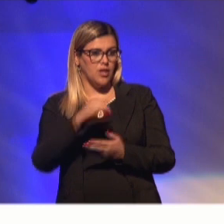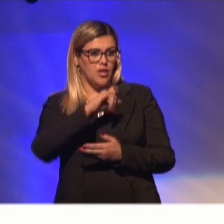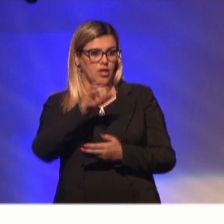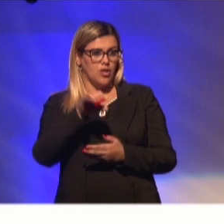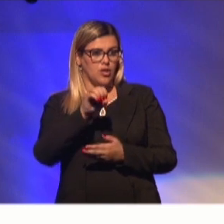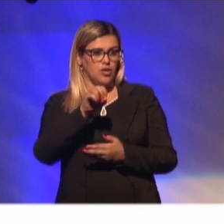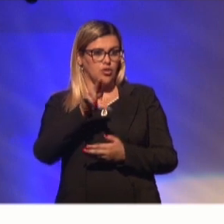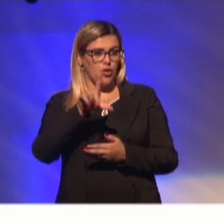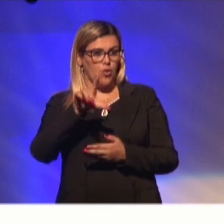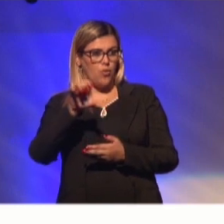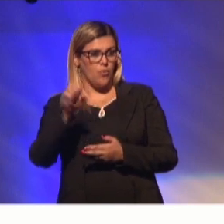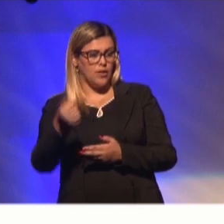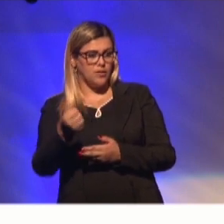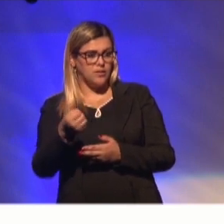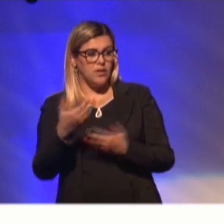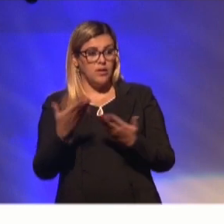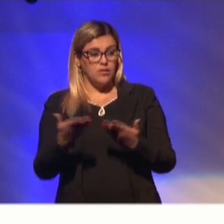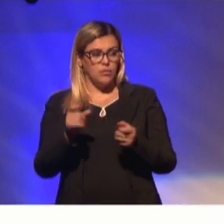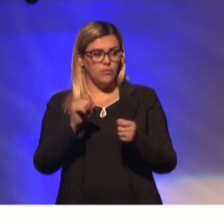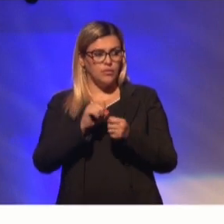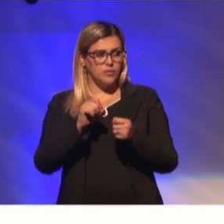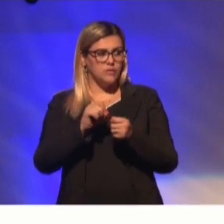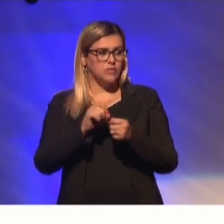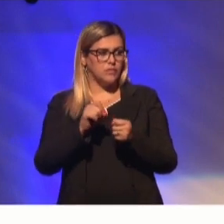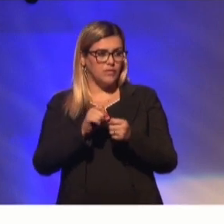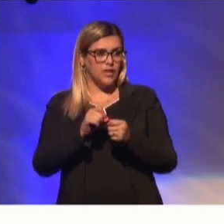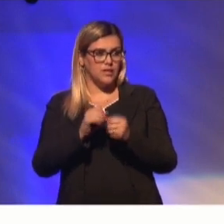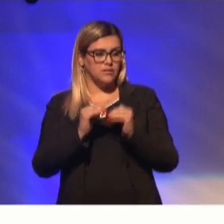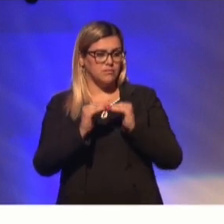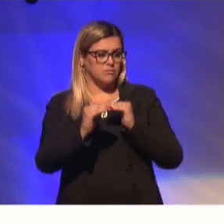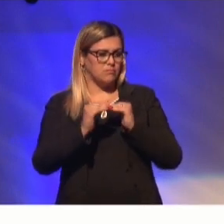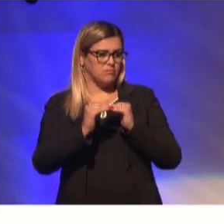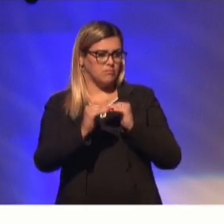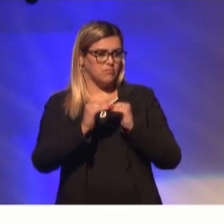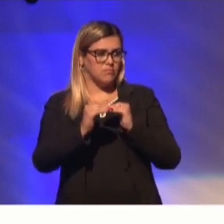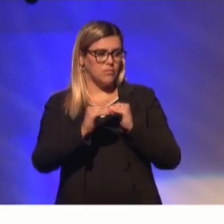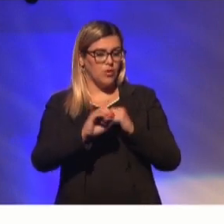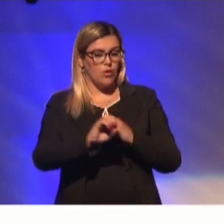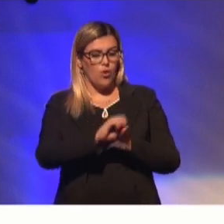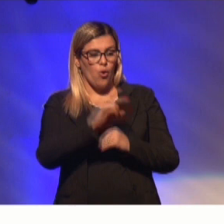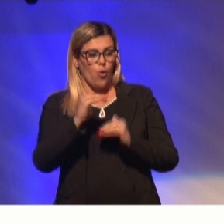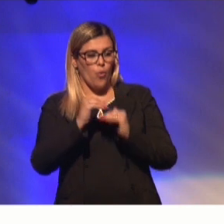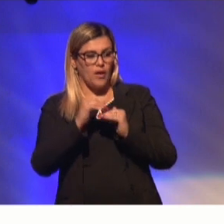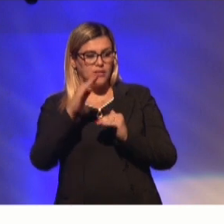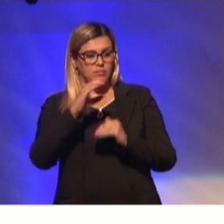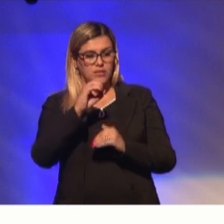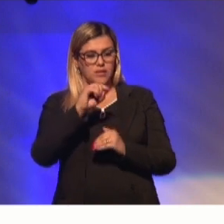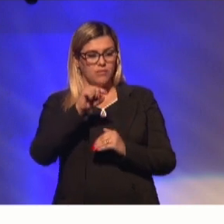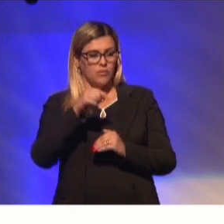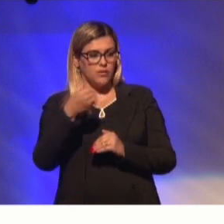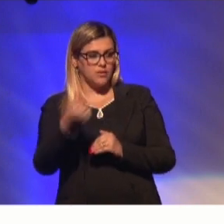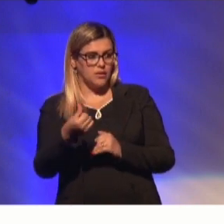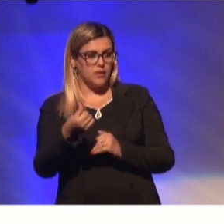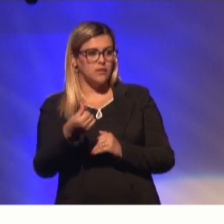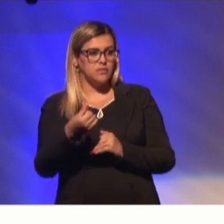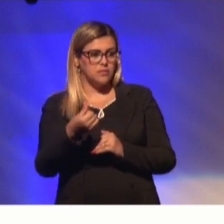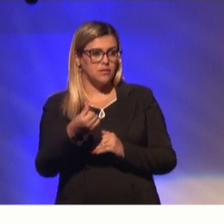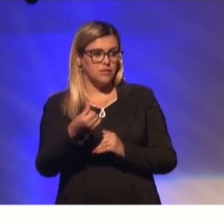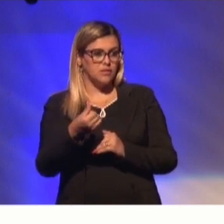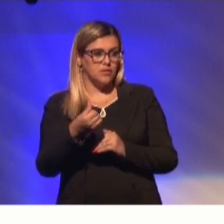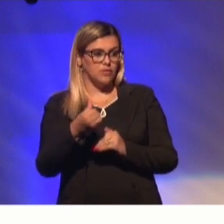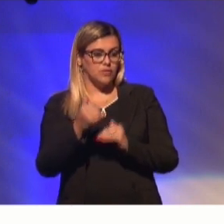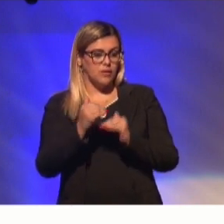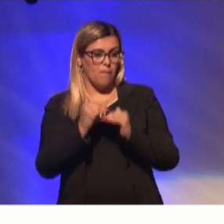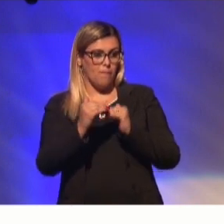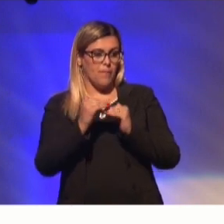milímetro quadrado. Então, quando você usa nessa faixa ou acima de 0,6, você está usando média e